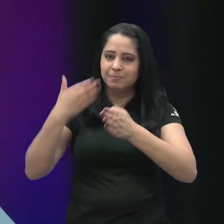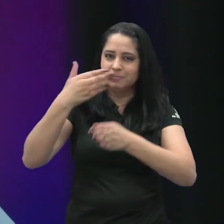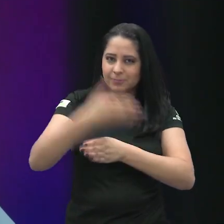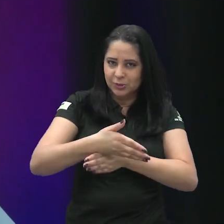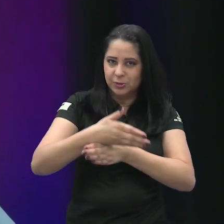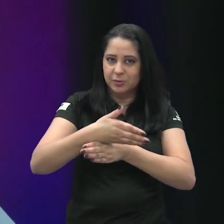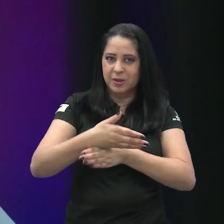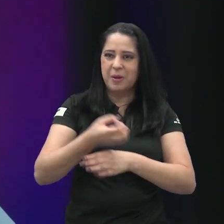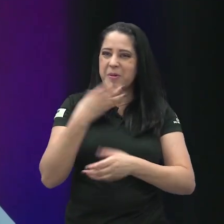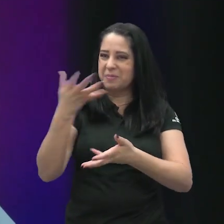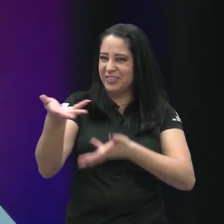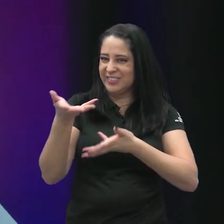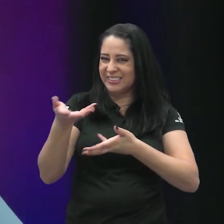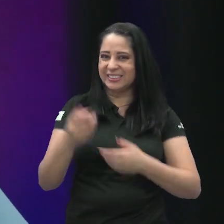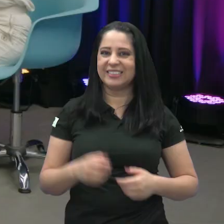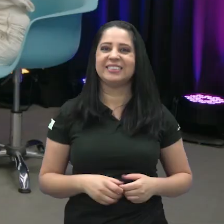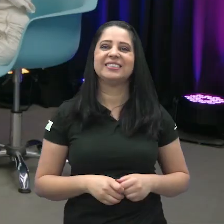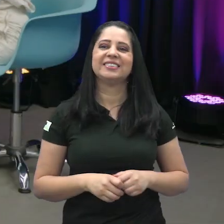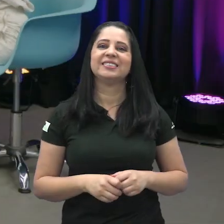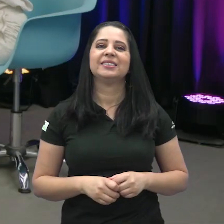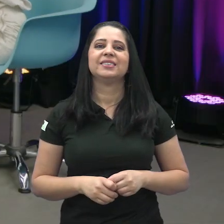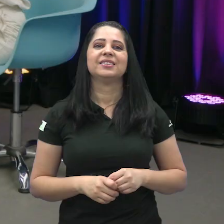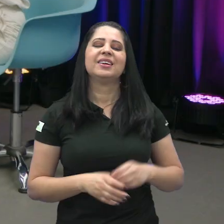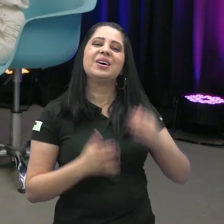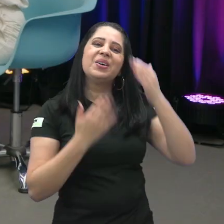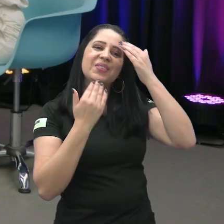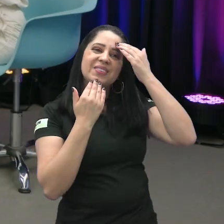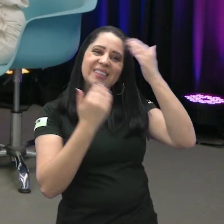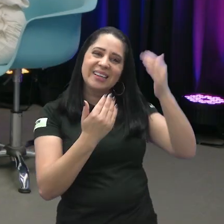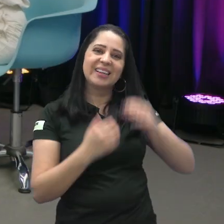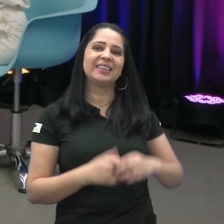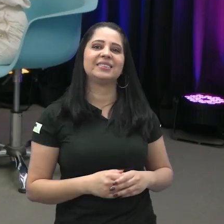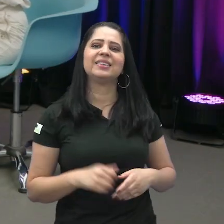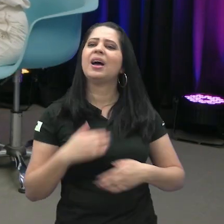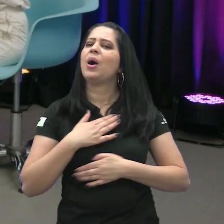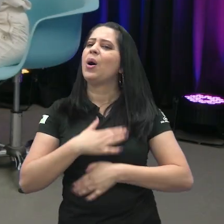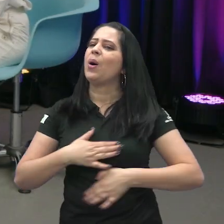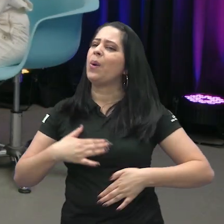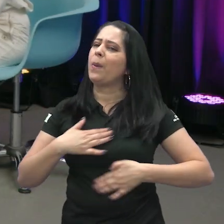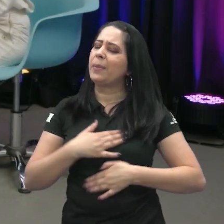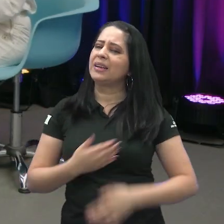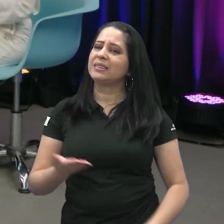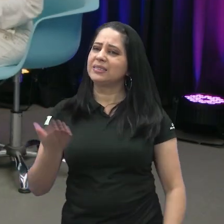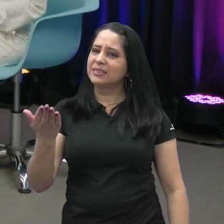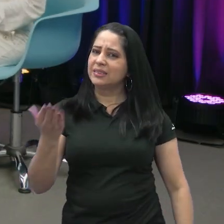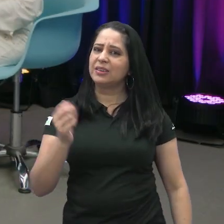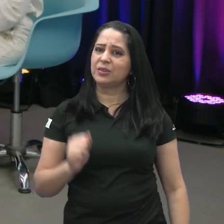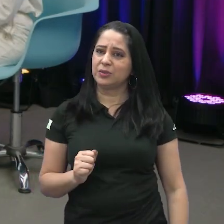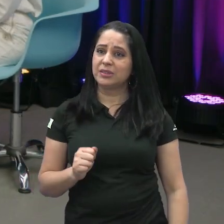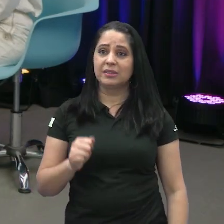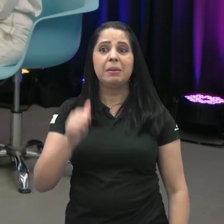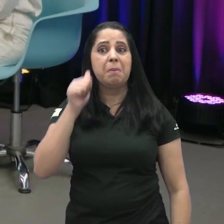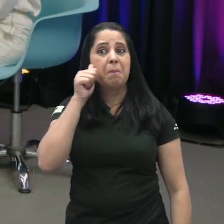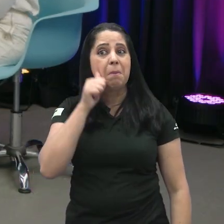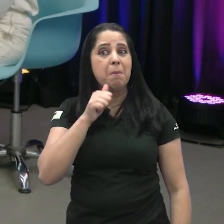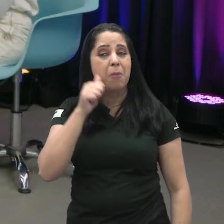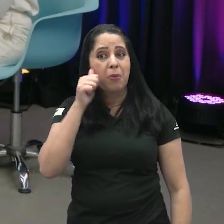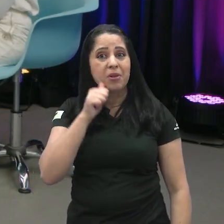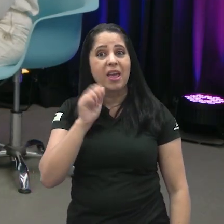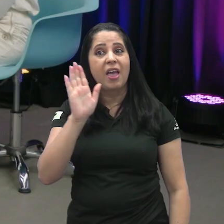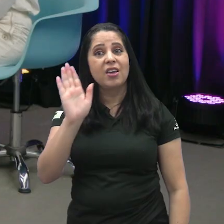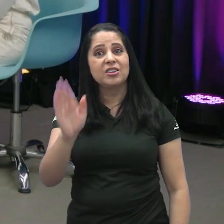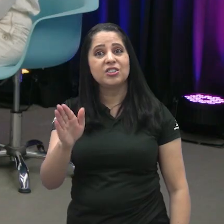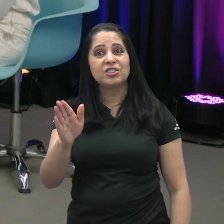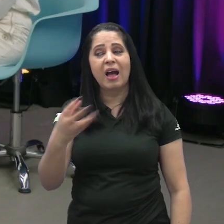inspira e transforma. Be-vinda, Thabita, ao nosso programa. Muito obrigada. Prazer enorme receber uma mulher